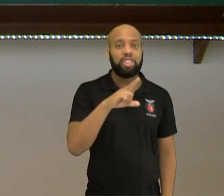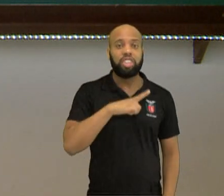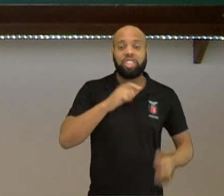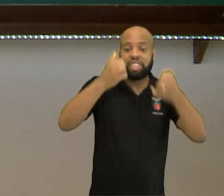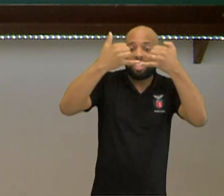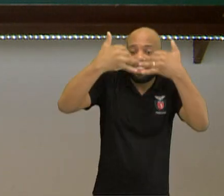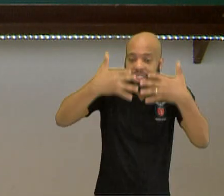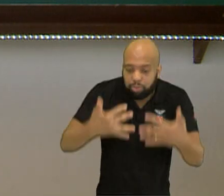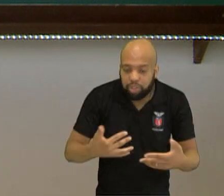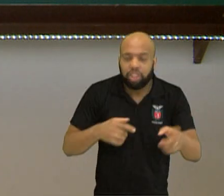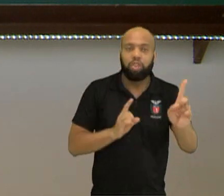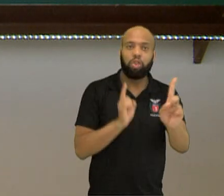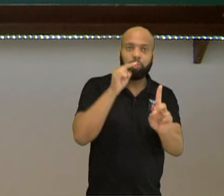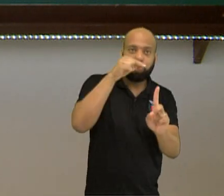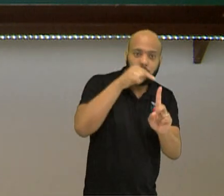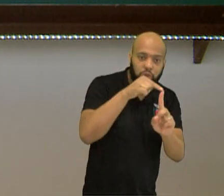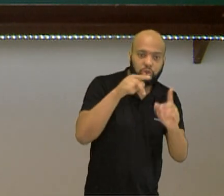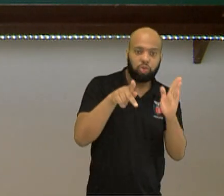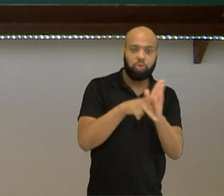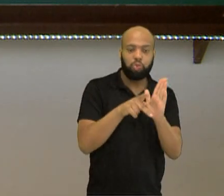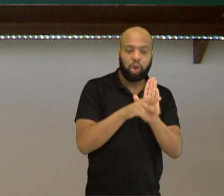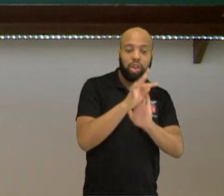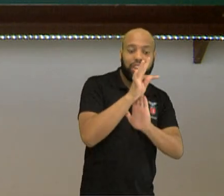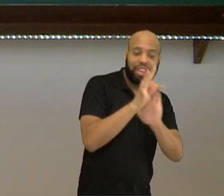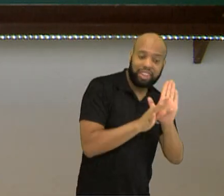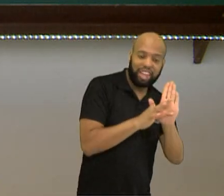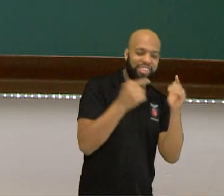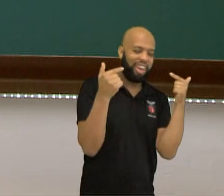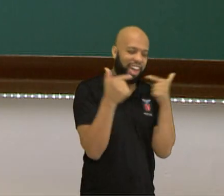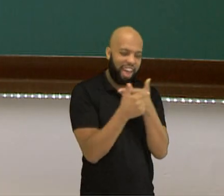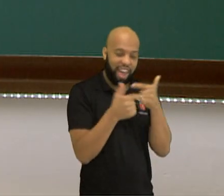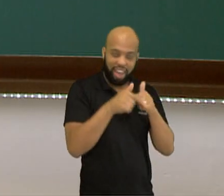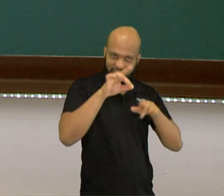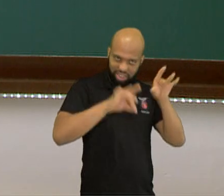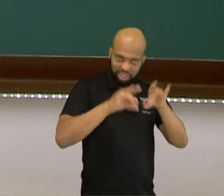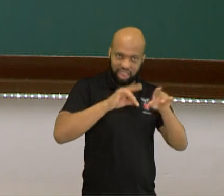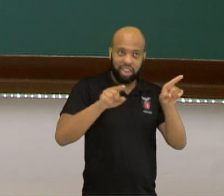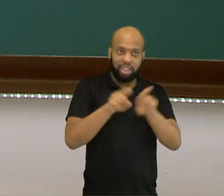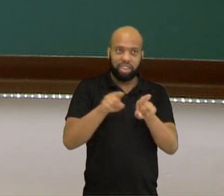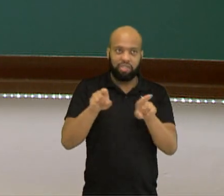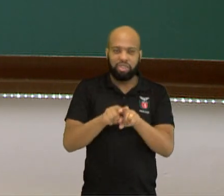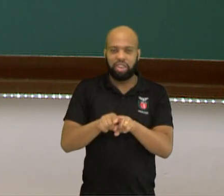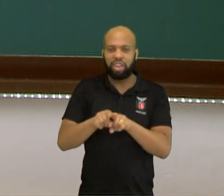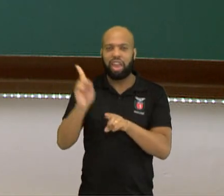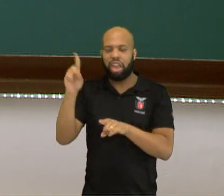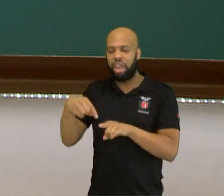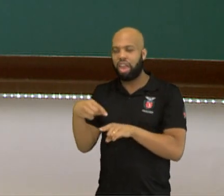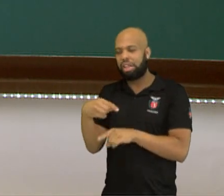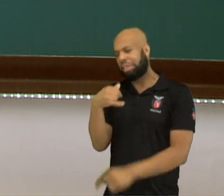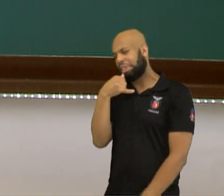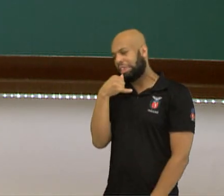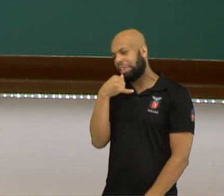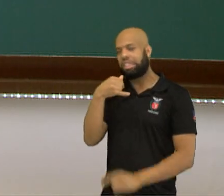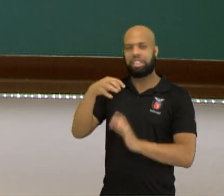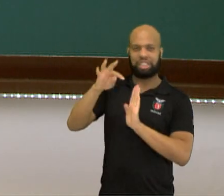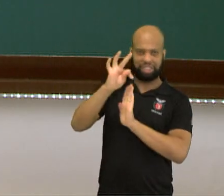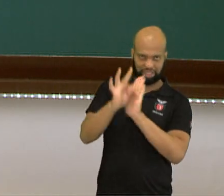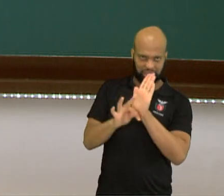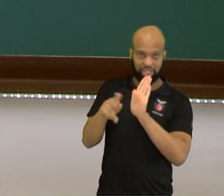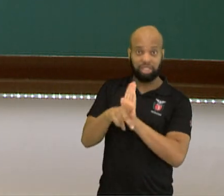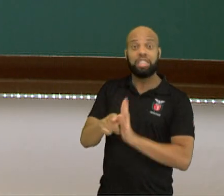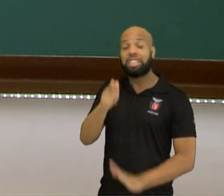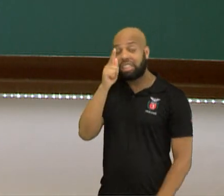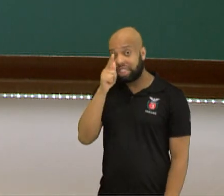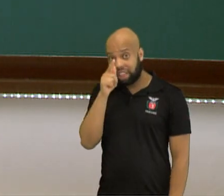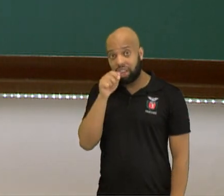falar, né? Escrever sobre as funções da comédia e da tragédia gregas. Então, se